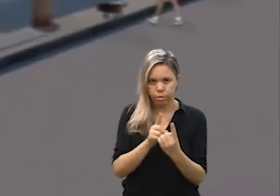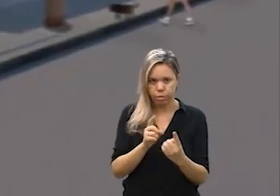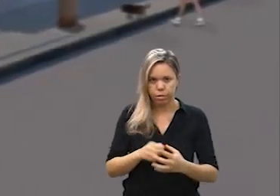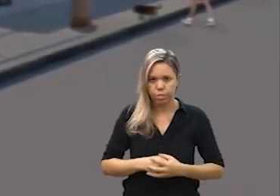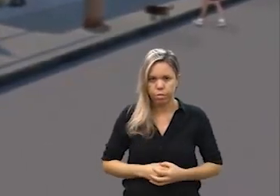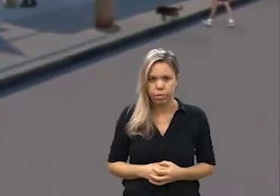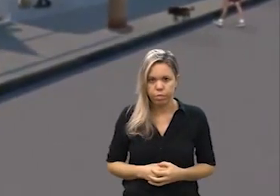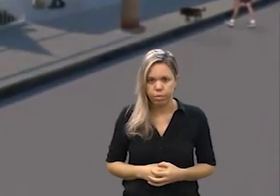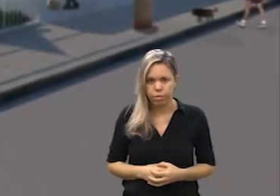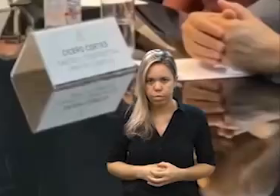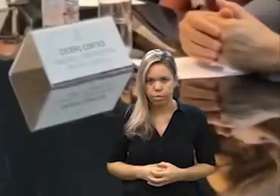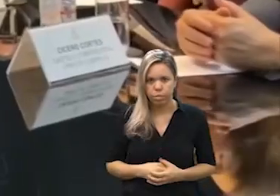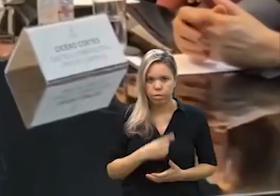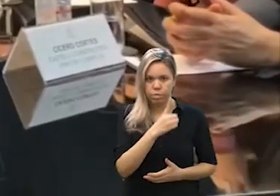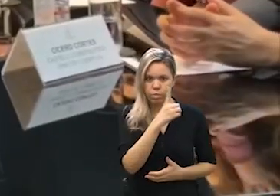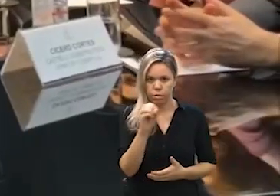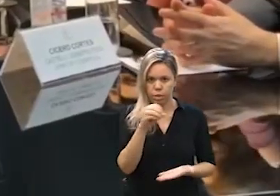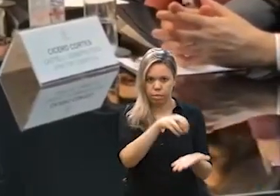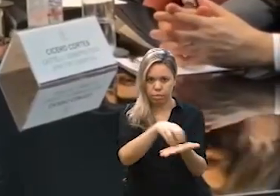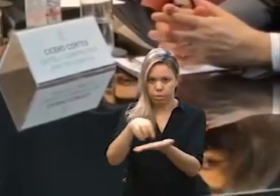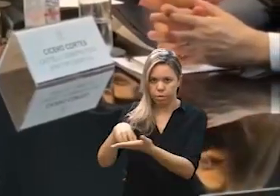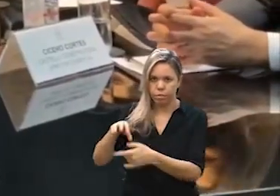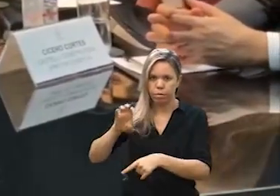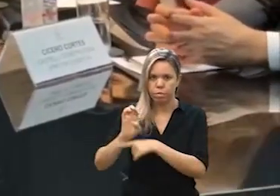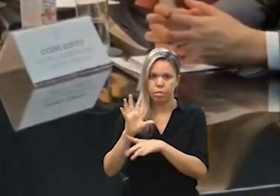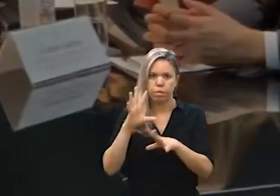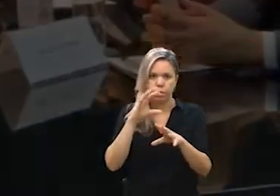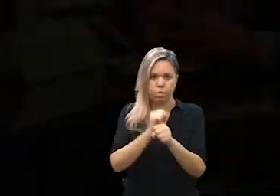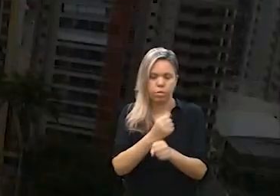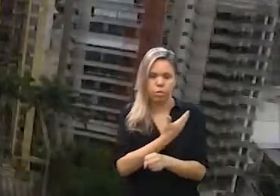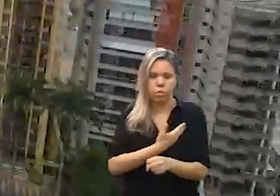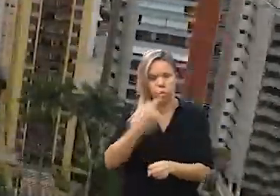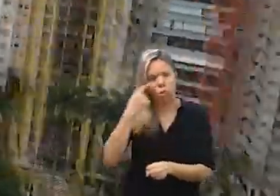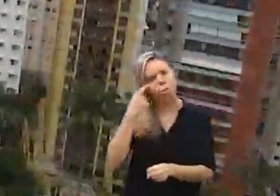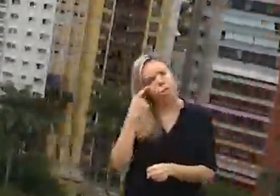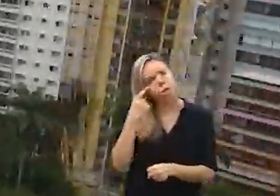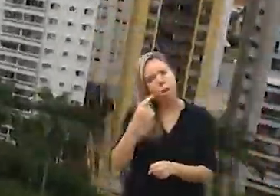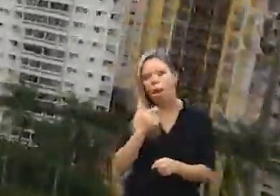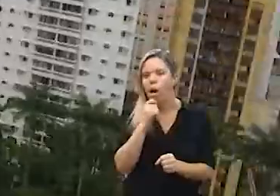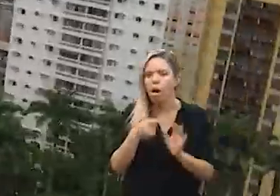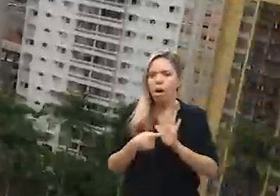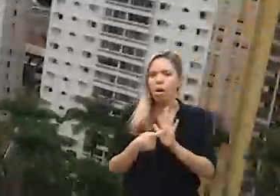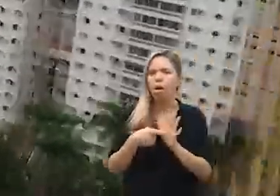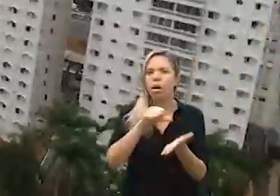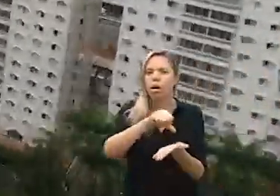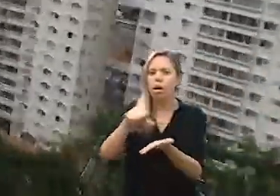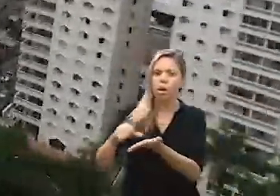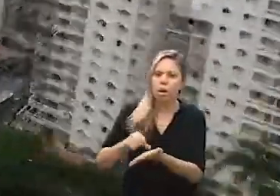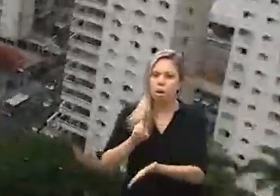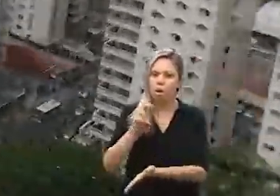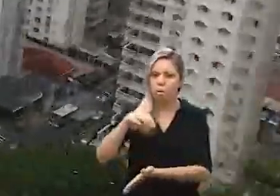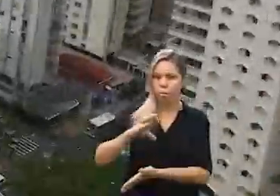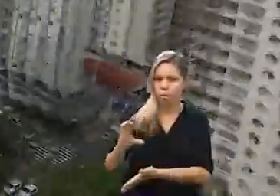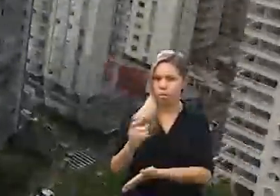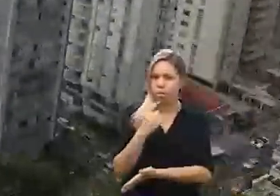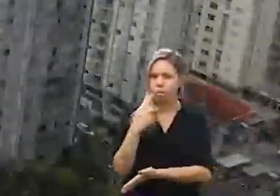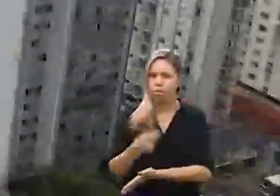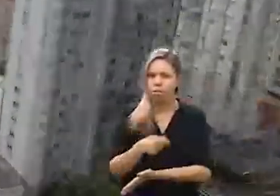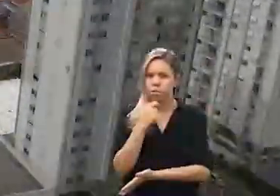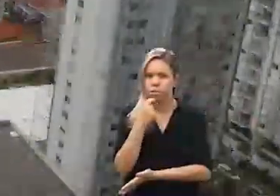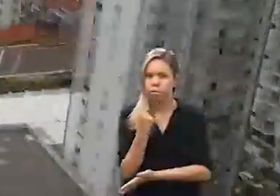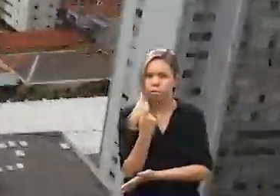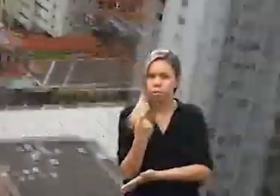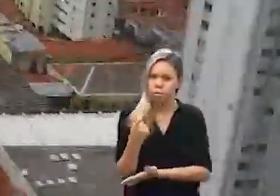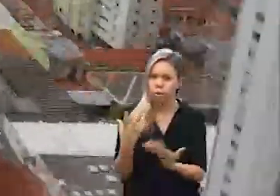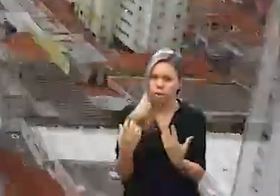10 unidades no estado, mas o governo não sinalizou a região metropolitana de Campinas como uma das